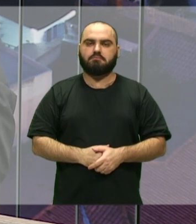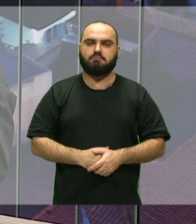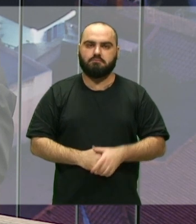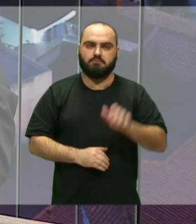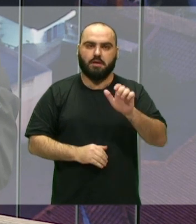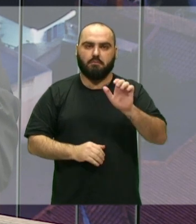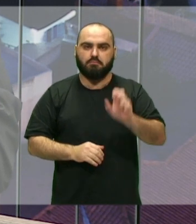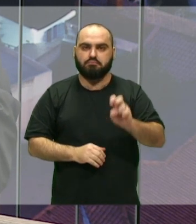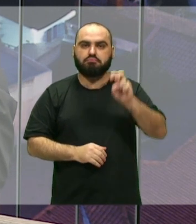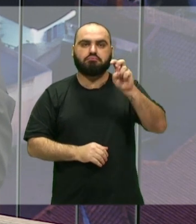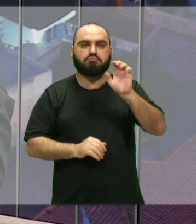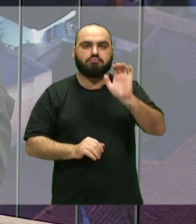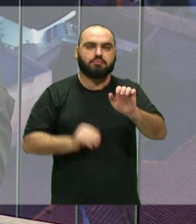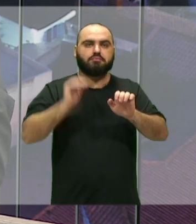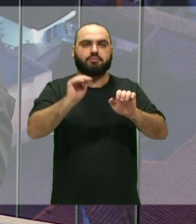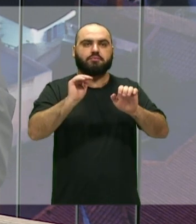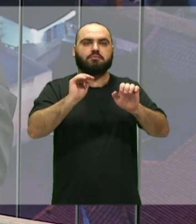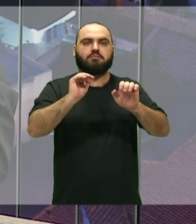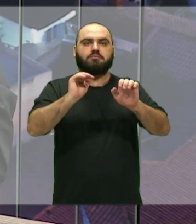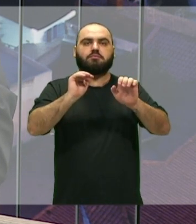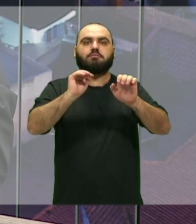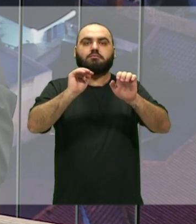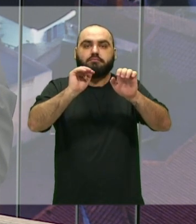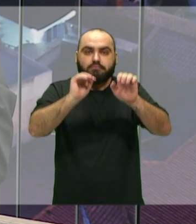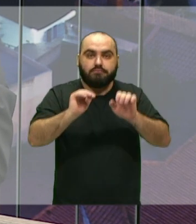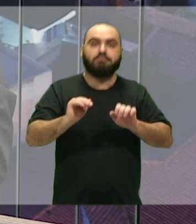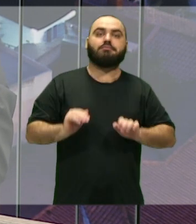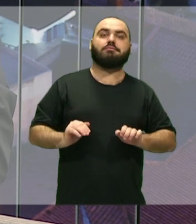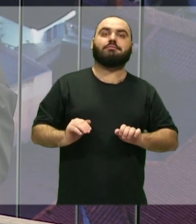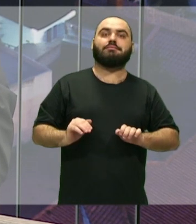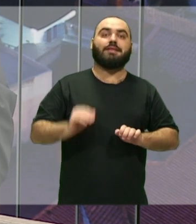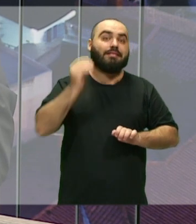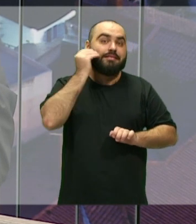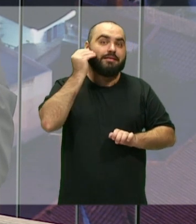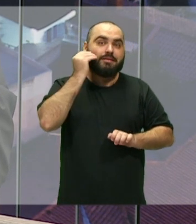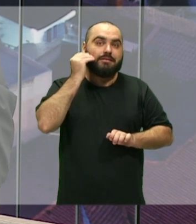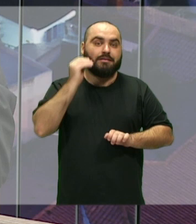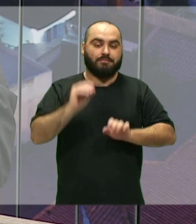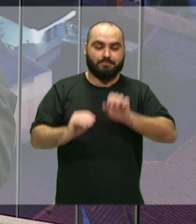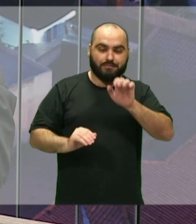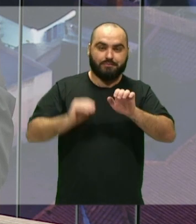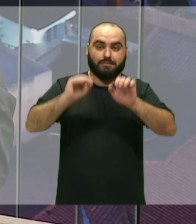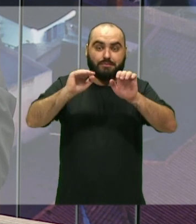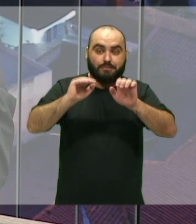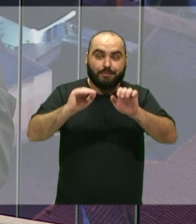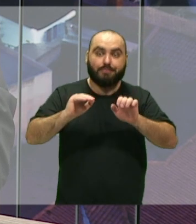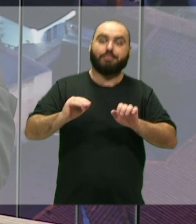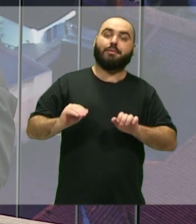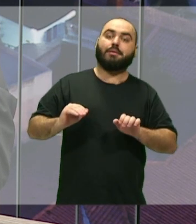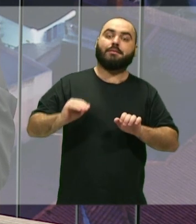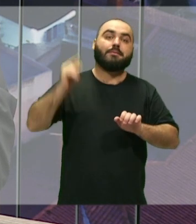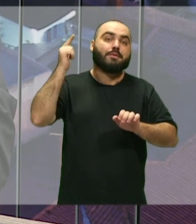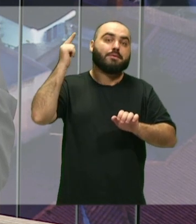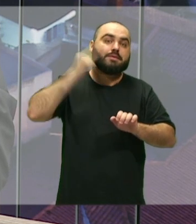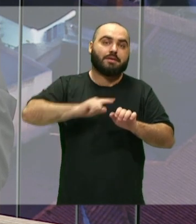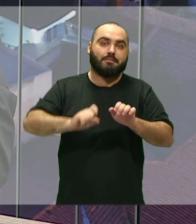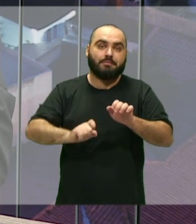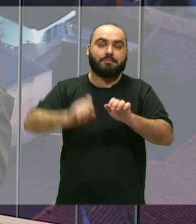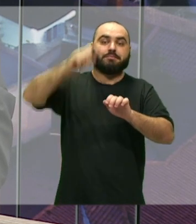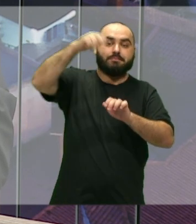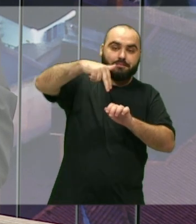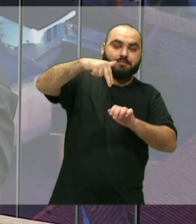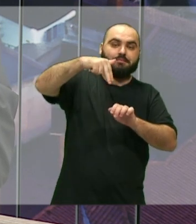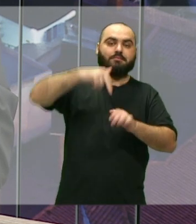as patinhas da frente no primeiro lance de escada e tentou se impulsionar para poder subir o último lance de escada para a gente ir para a baia ali onde fica o